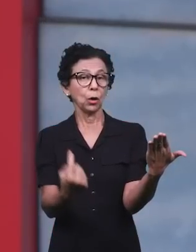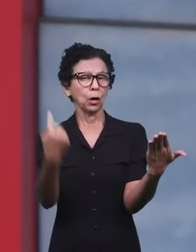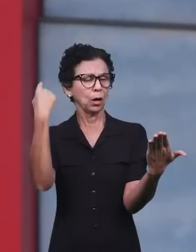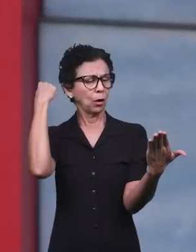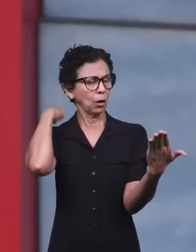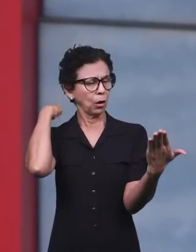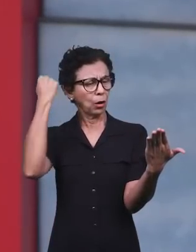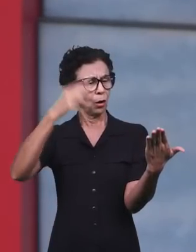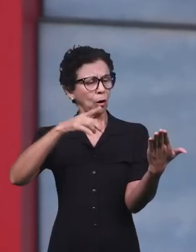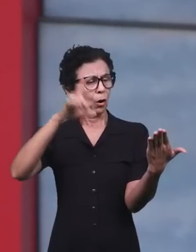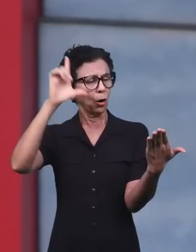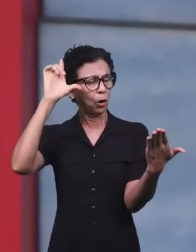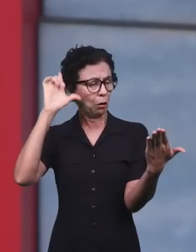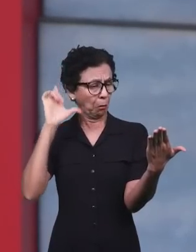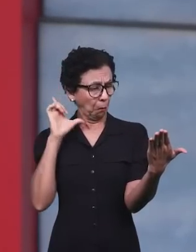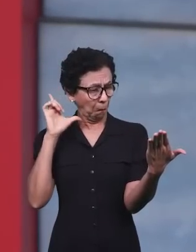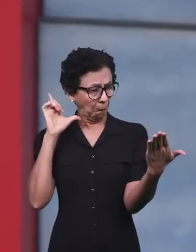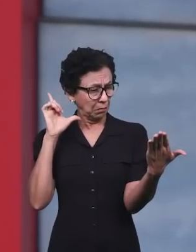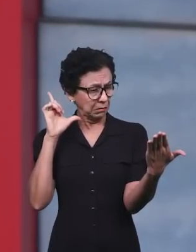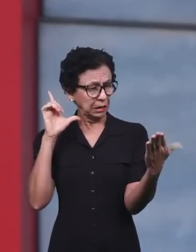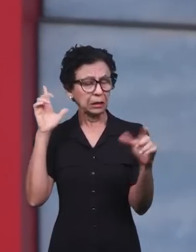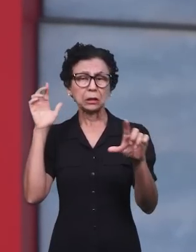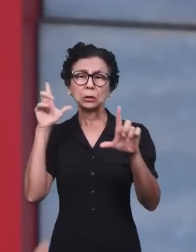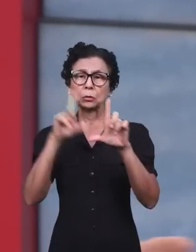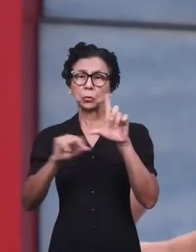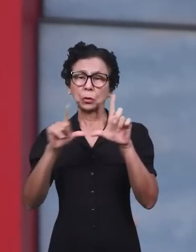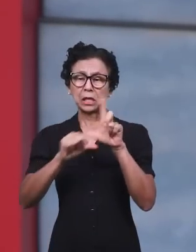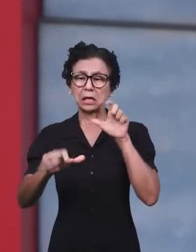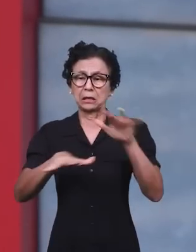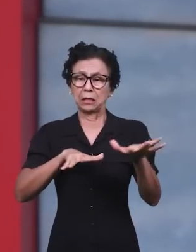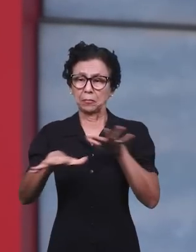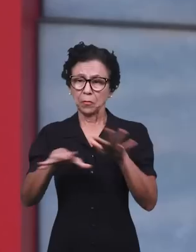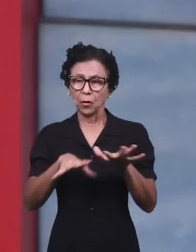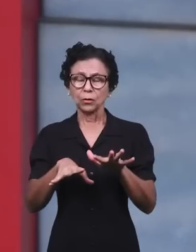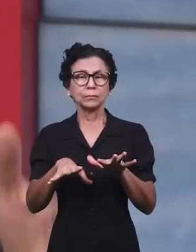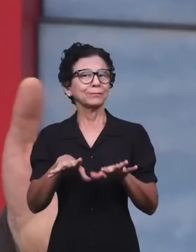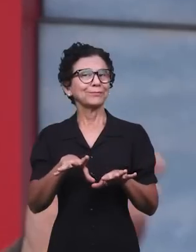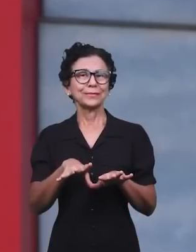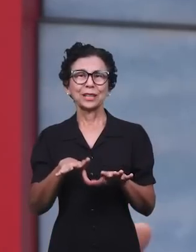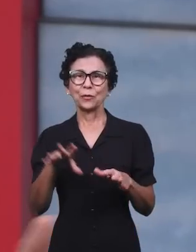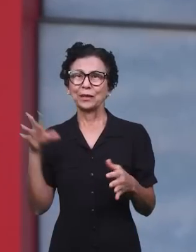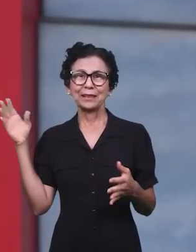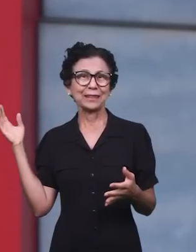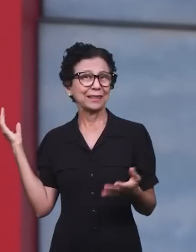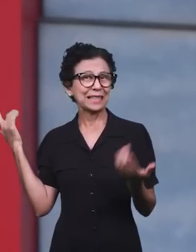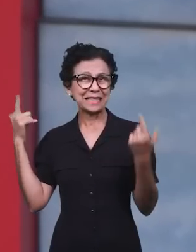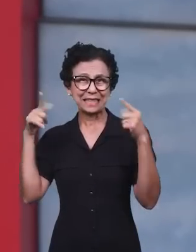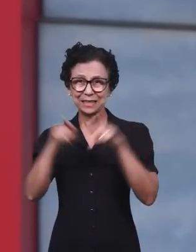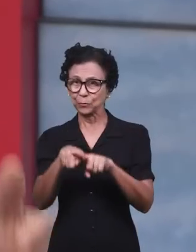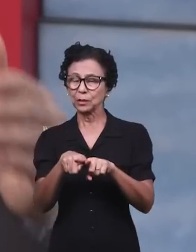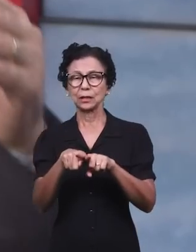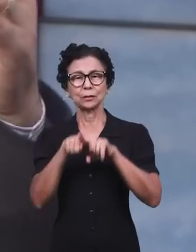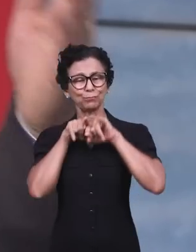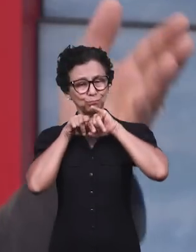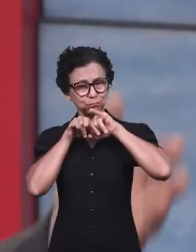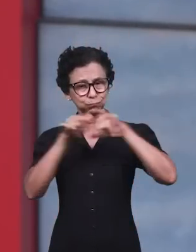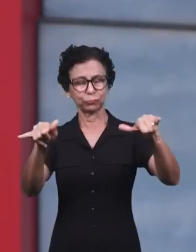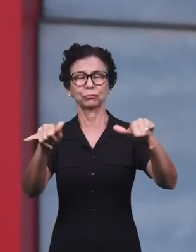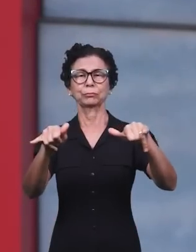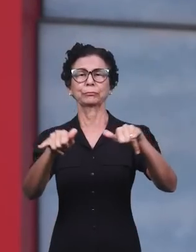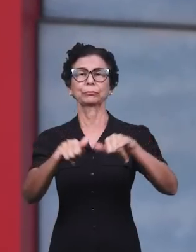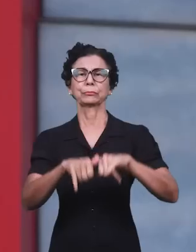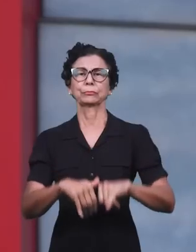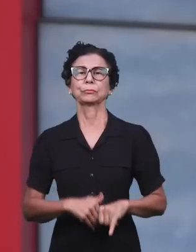seu celular, você está tremendo agora. São fatos que hoje em dia, tanto a quantidade, né, e também